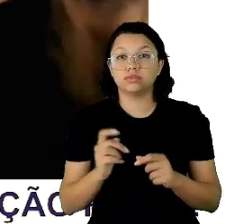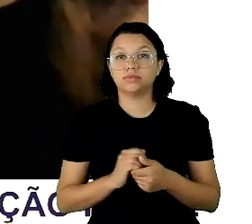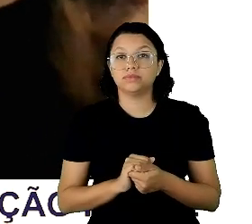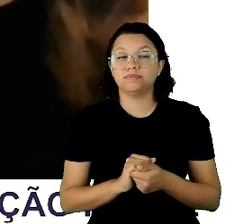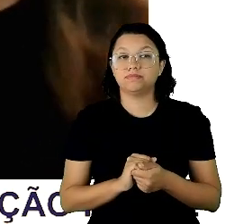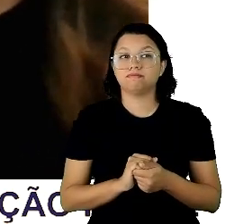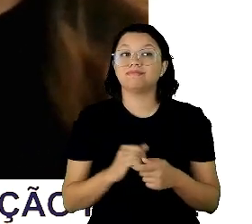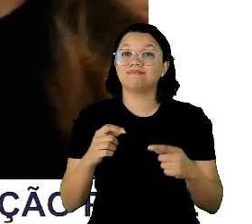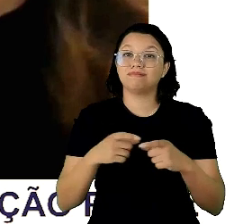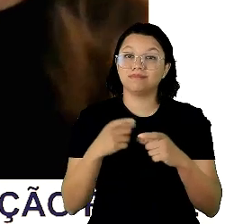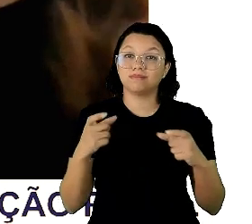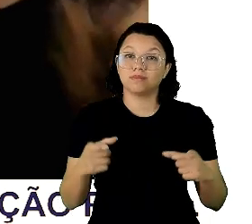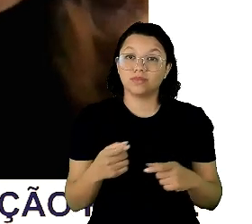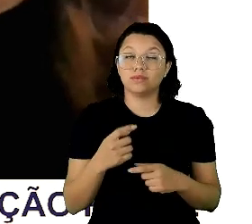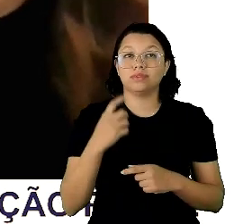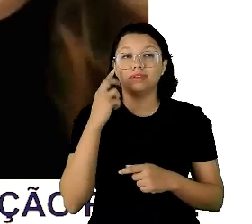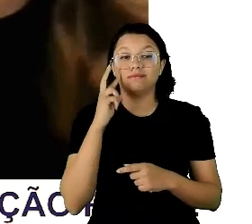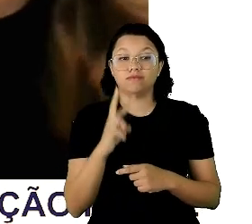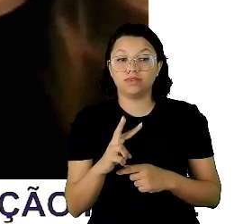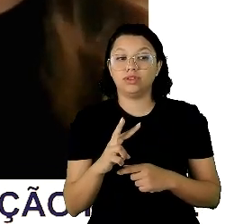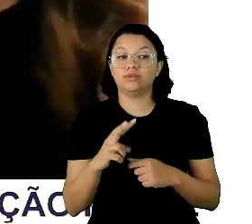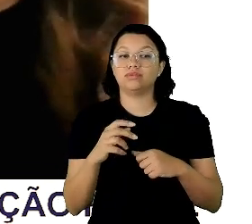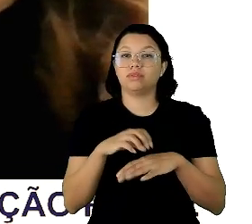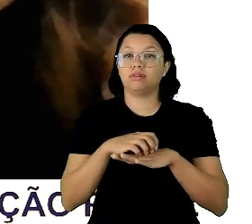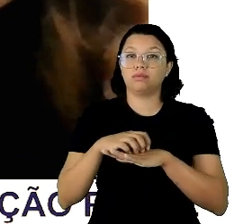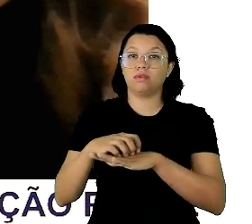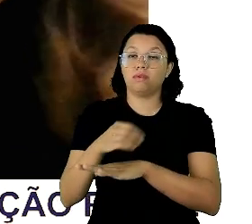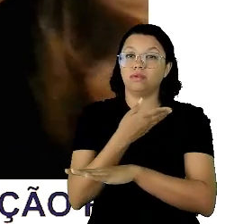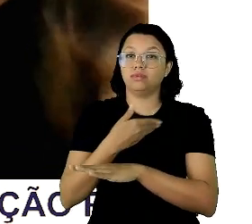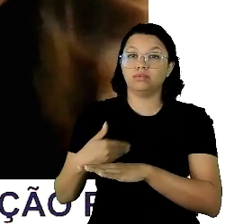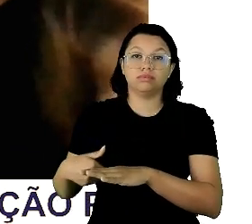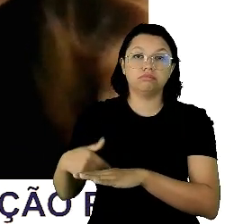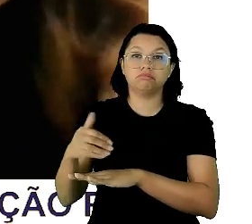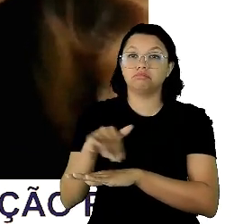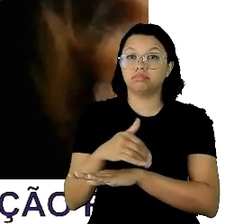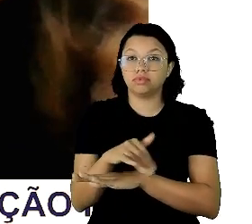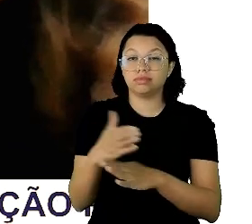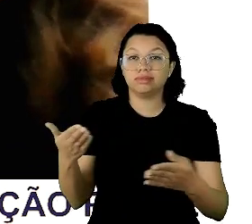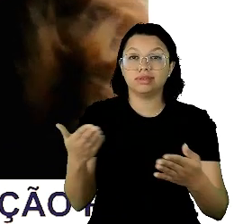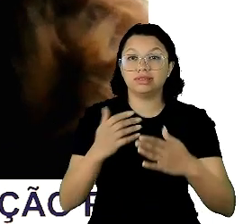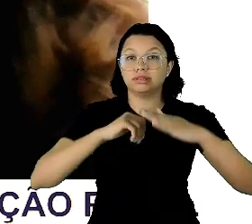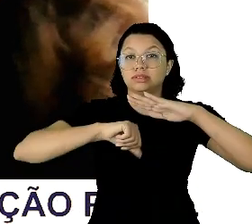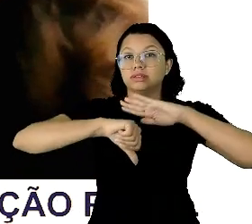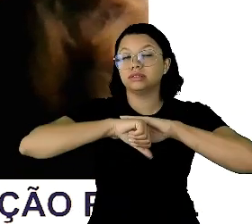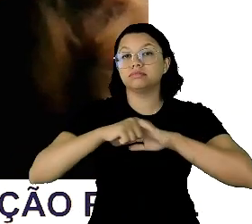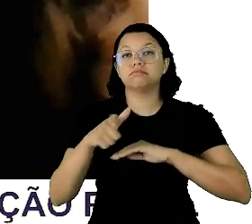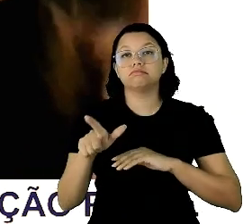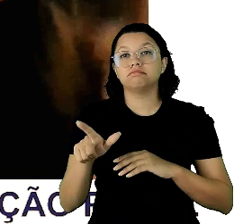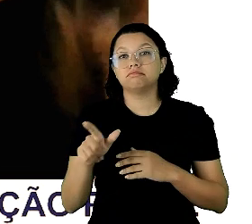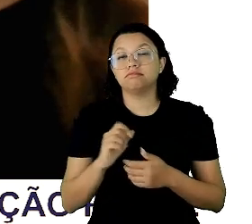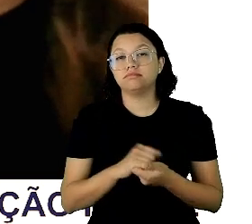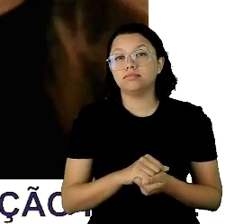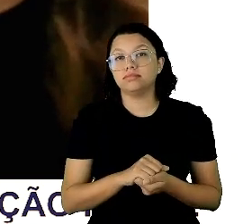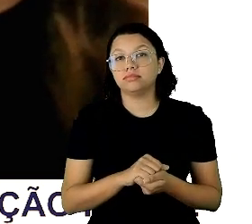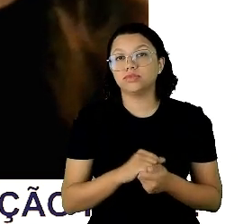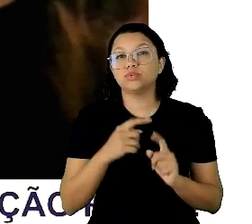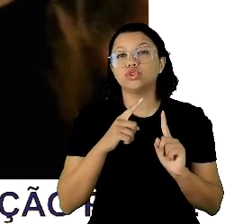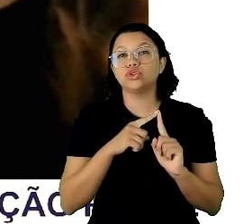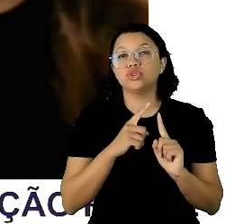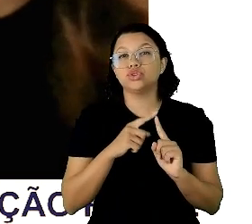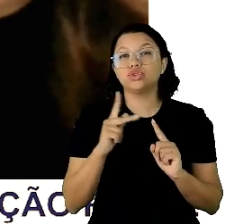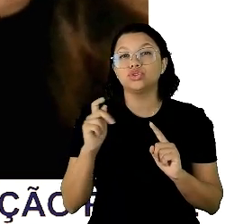visto em transportes públicos, na rua, enfim. Esse crime não tinha um tipo